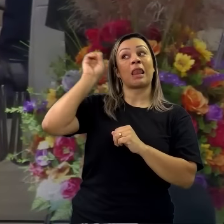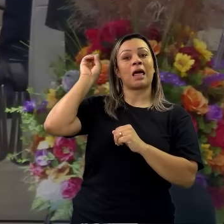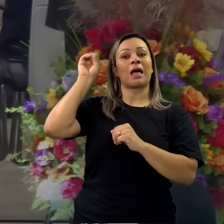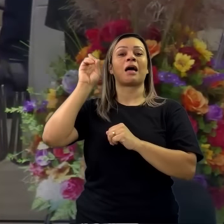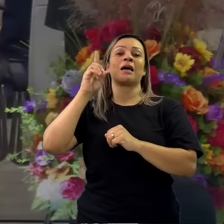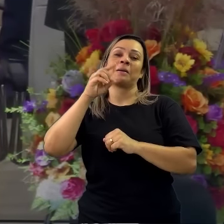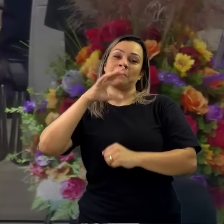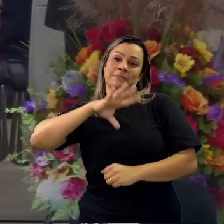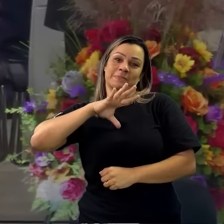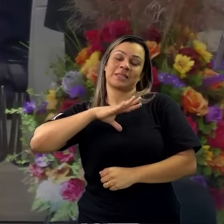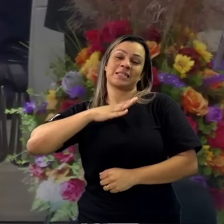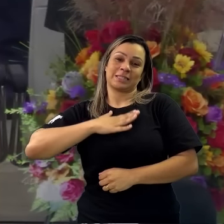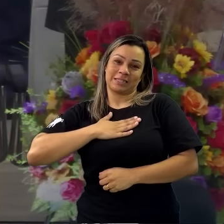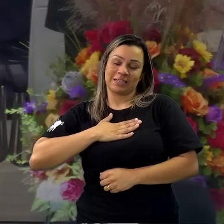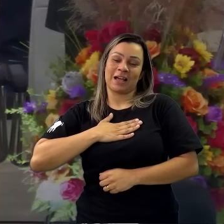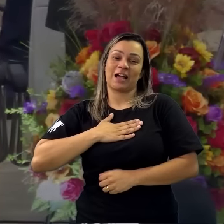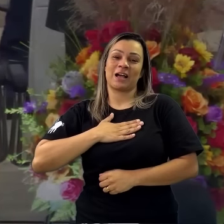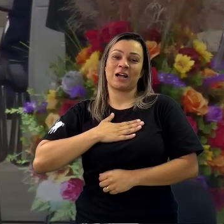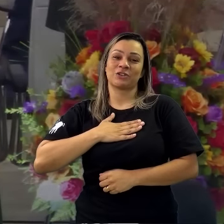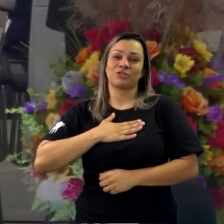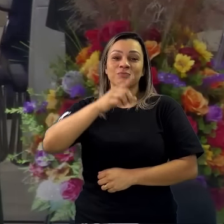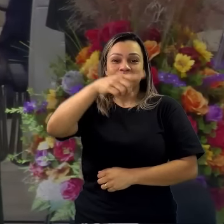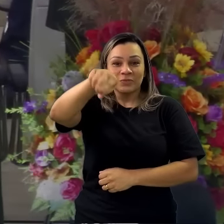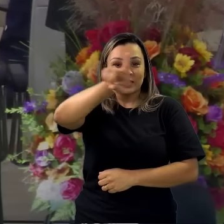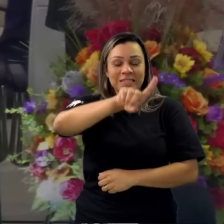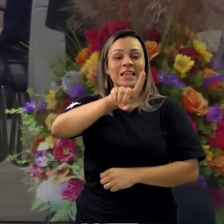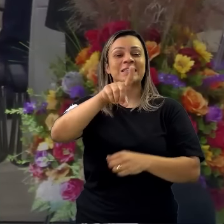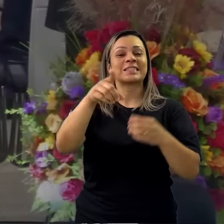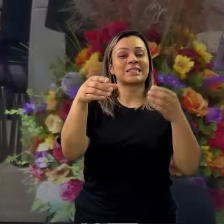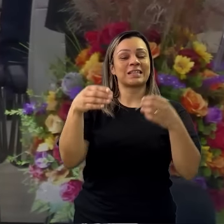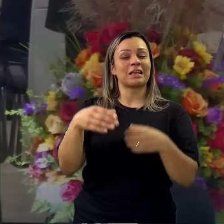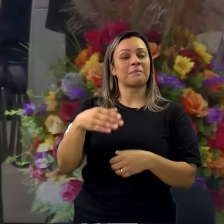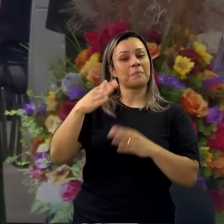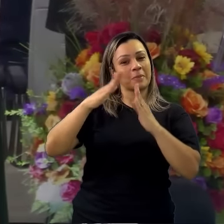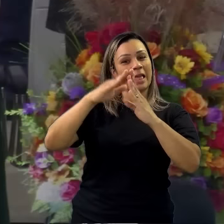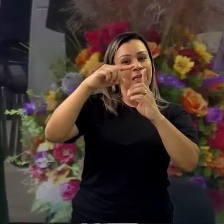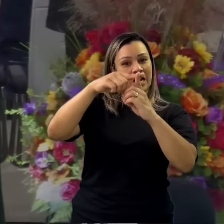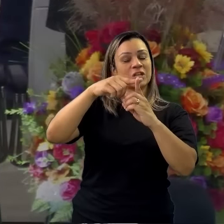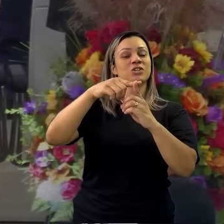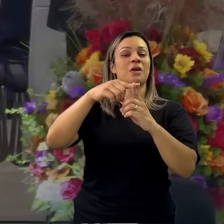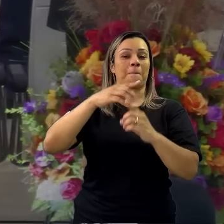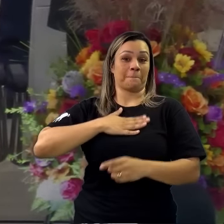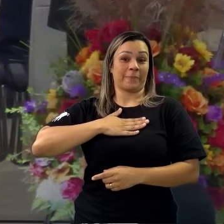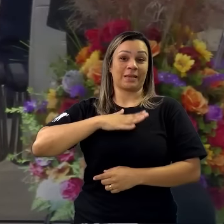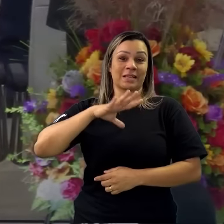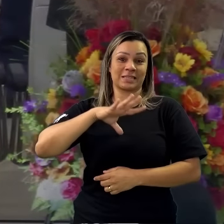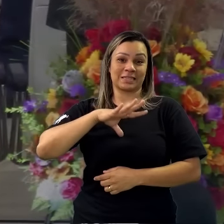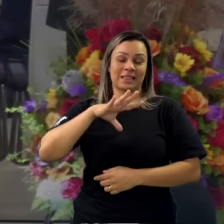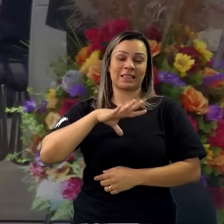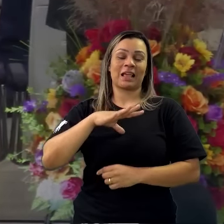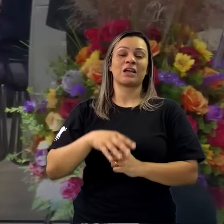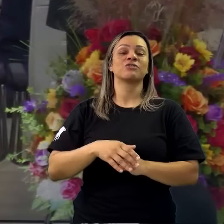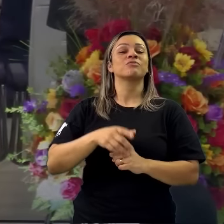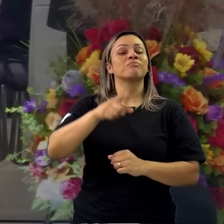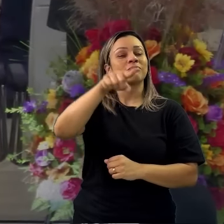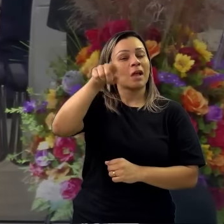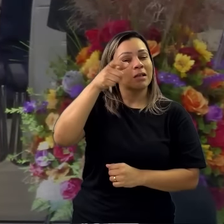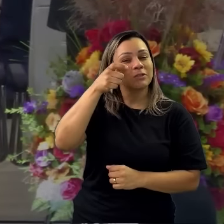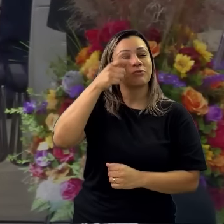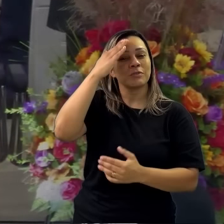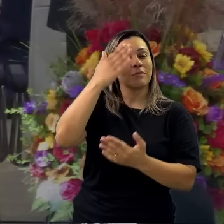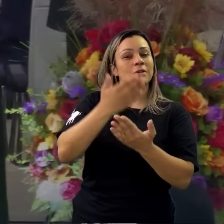que está nos assistindo e em nome da Regional de Catanduva Eu também quero deixar uma palavra de gratidão porque Deus alcançou muitas casas e